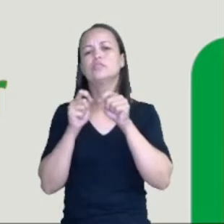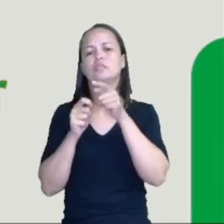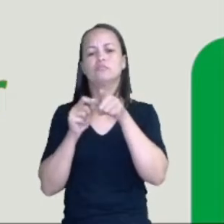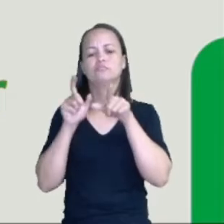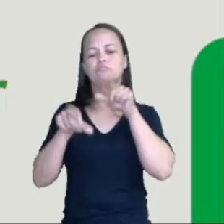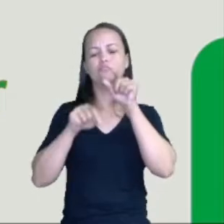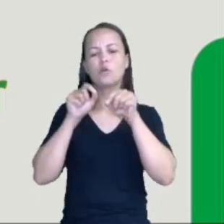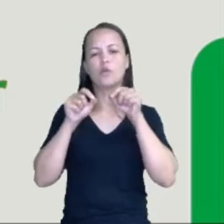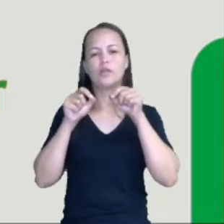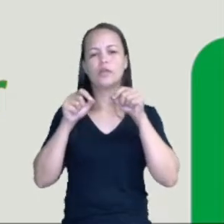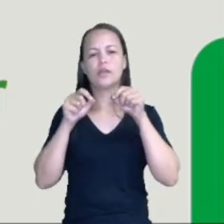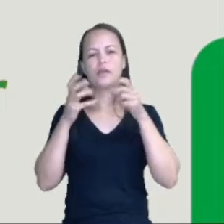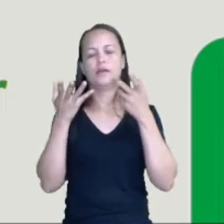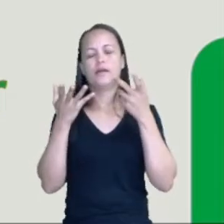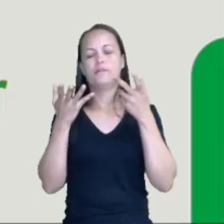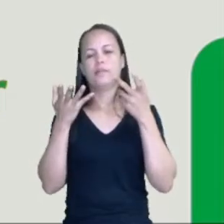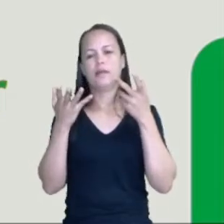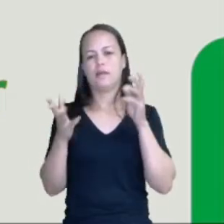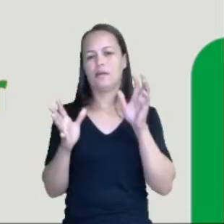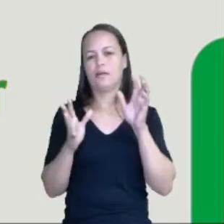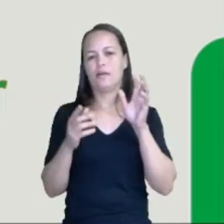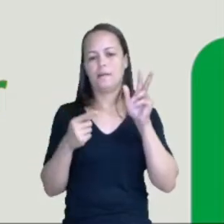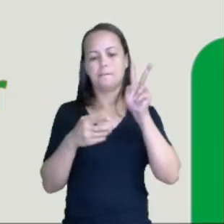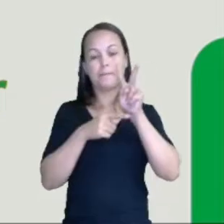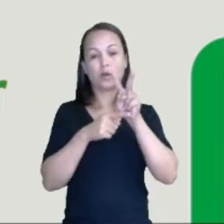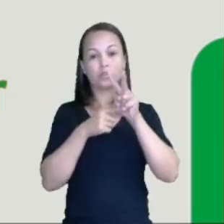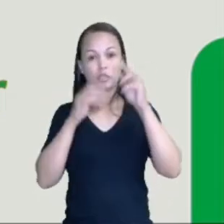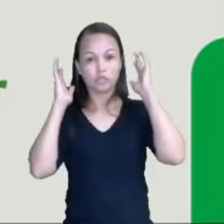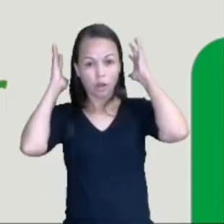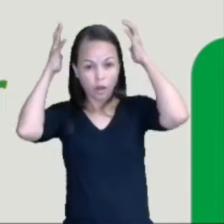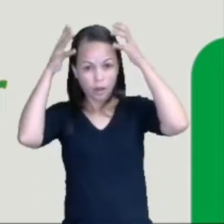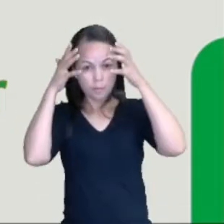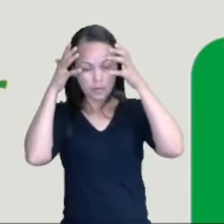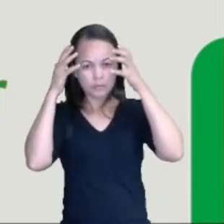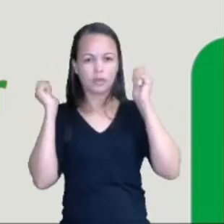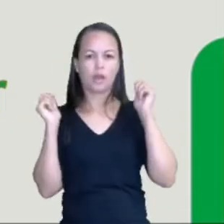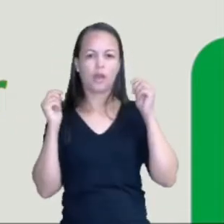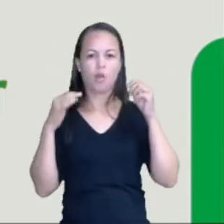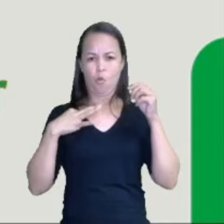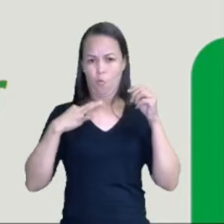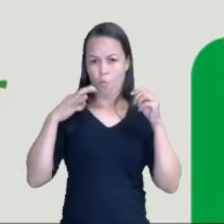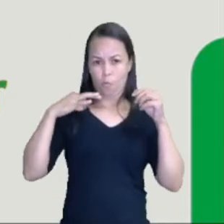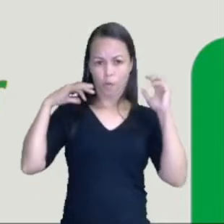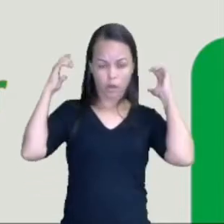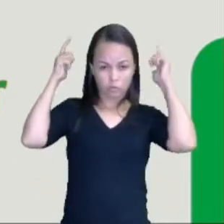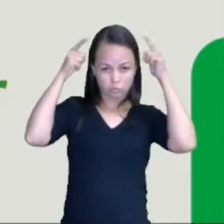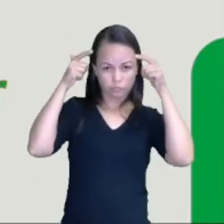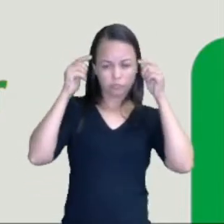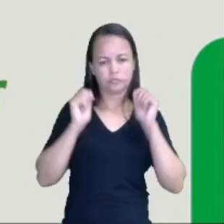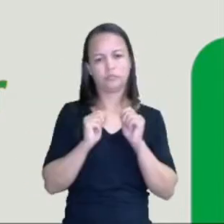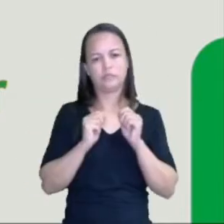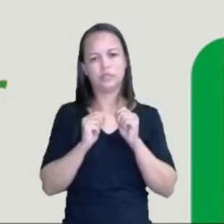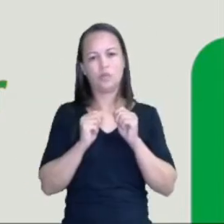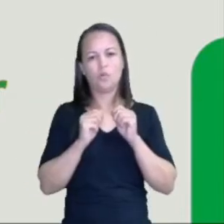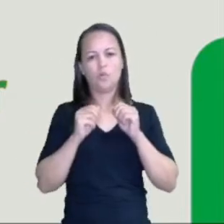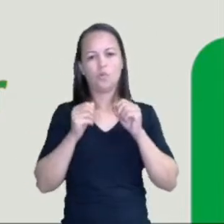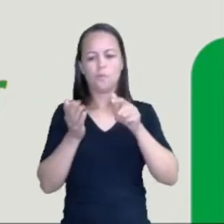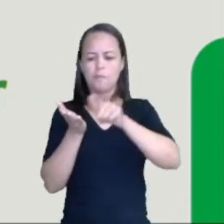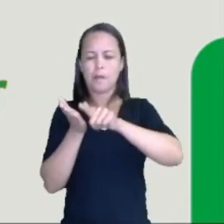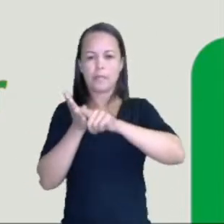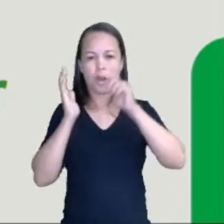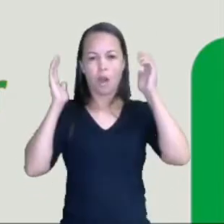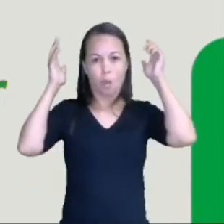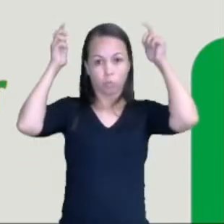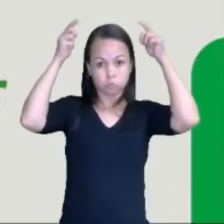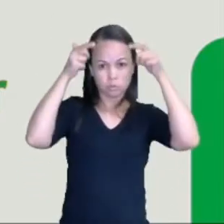proteger a sua cabeça? Você escolheria um pano? Você escolheria uma caixinha de papelão?